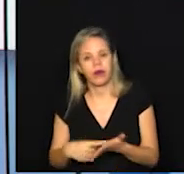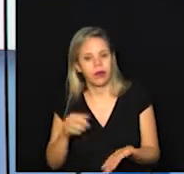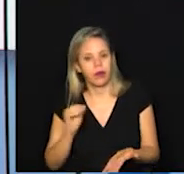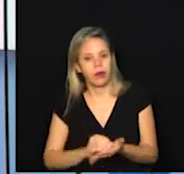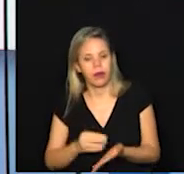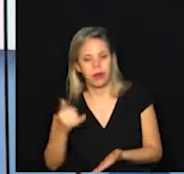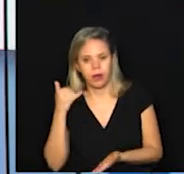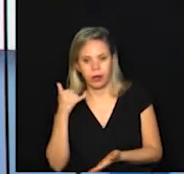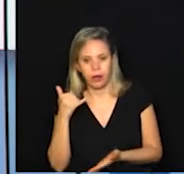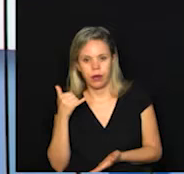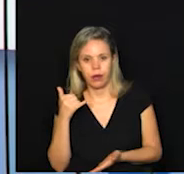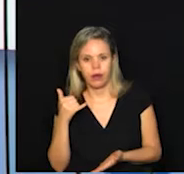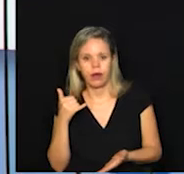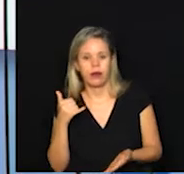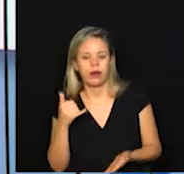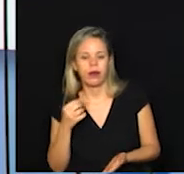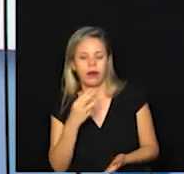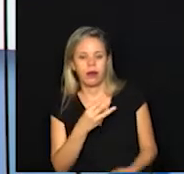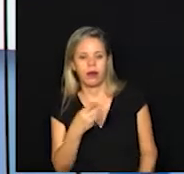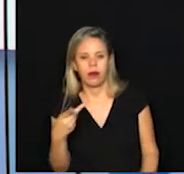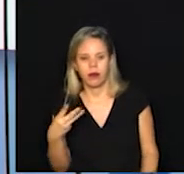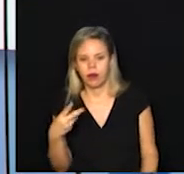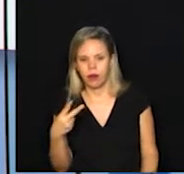pelo telefone, o mesmo, olha,